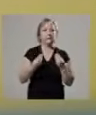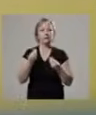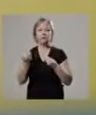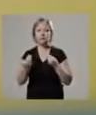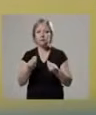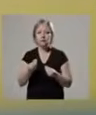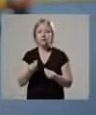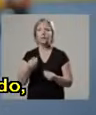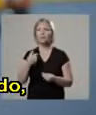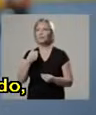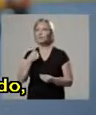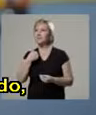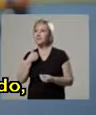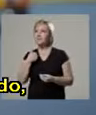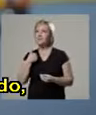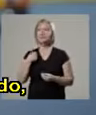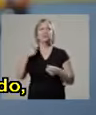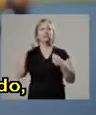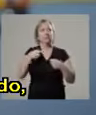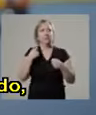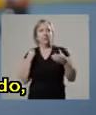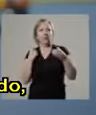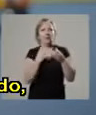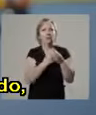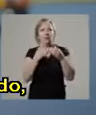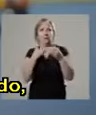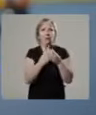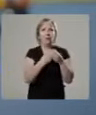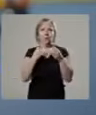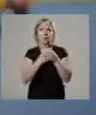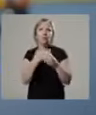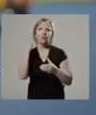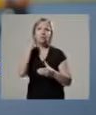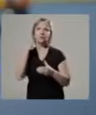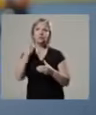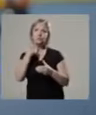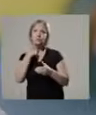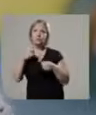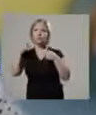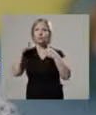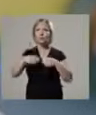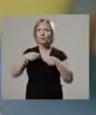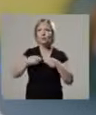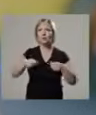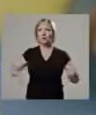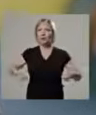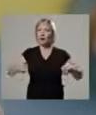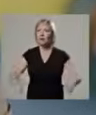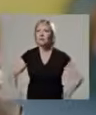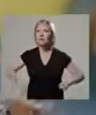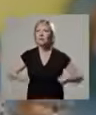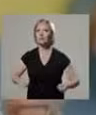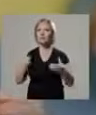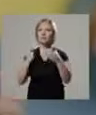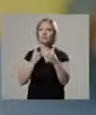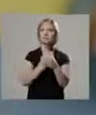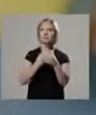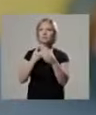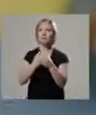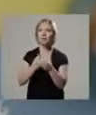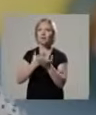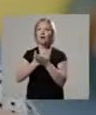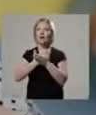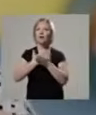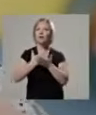deficiência. Então, através da convivência com o surdo, através da convivência de cadeira de fumando,